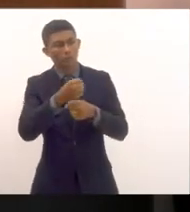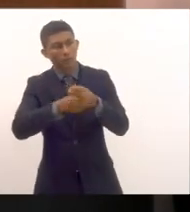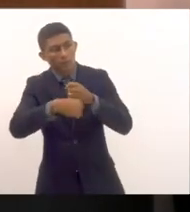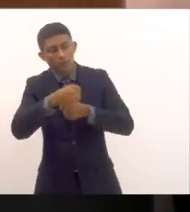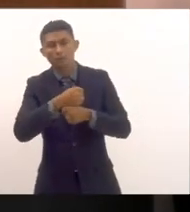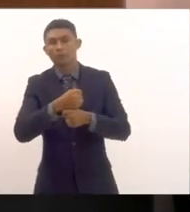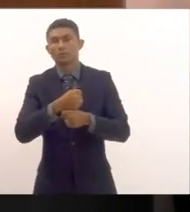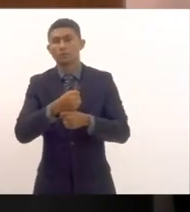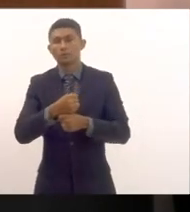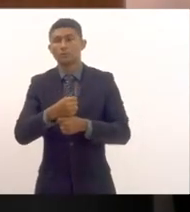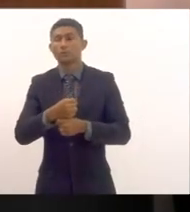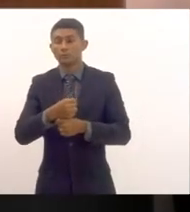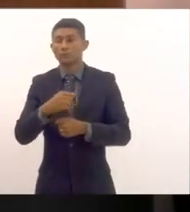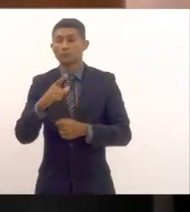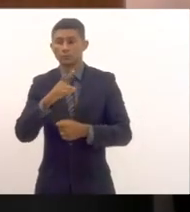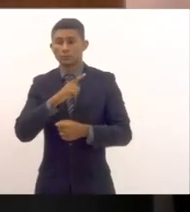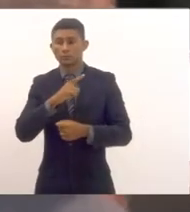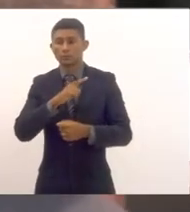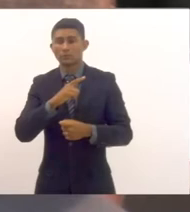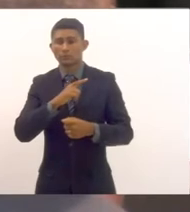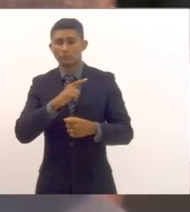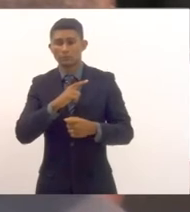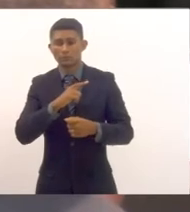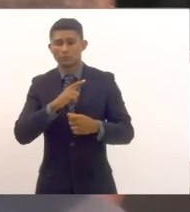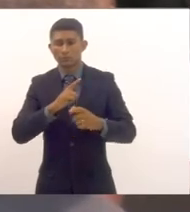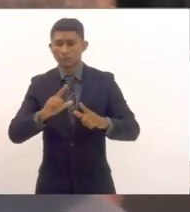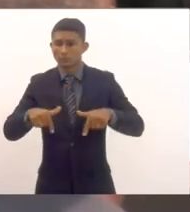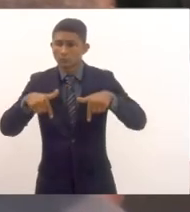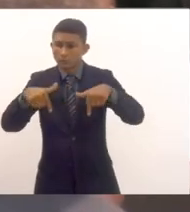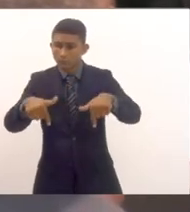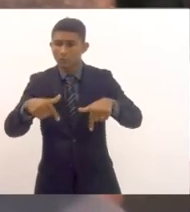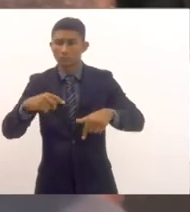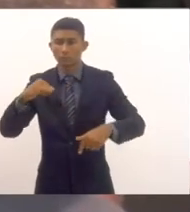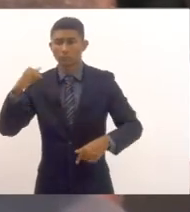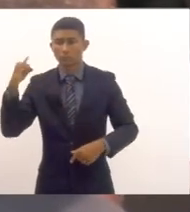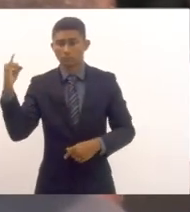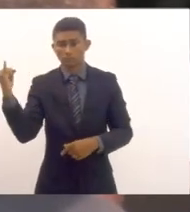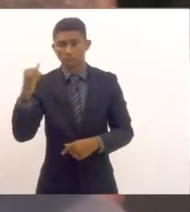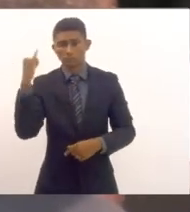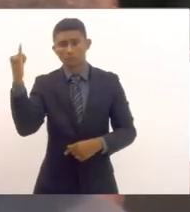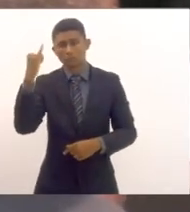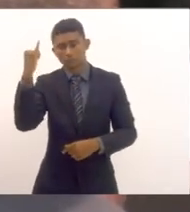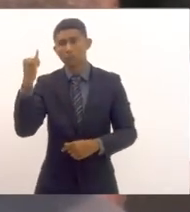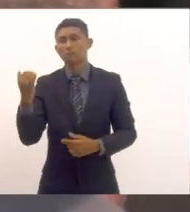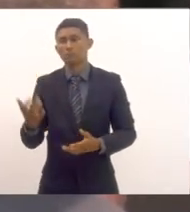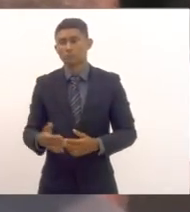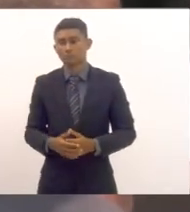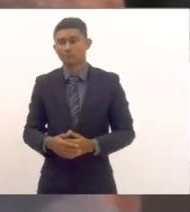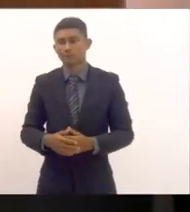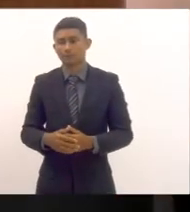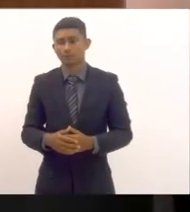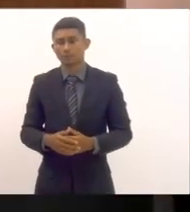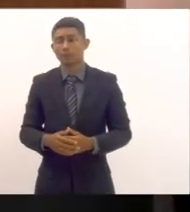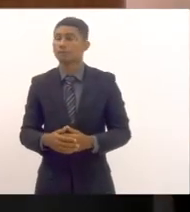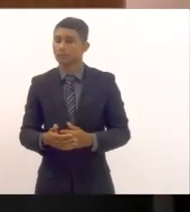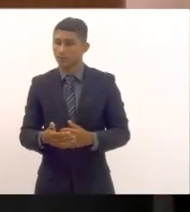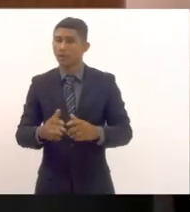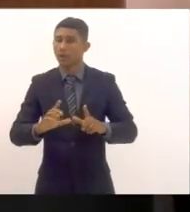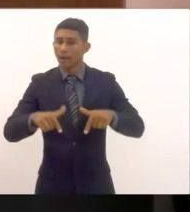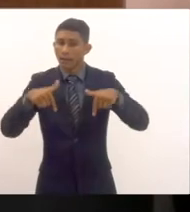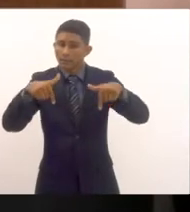registro eu tenho uma ação aqui pela nossa amiga Rafaela claro que é uma ação fundamental hoje é da ação negligente